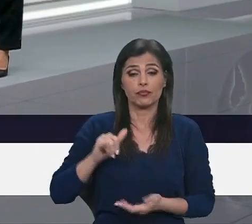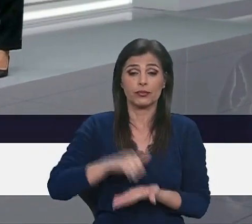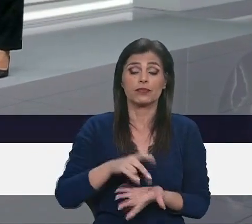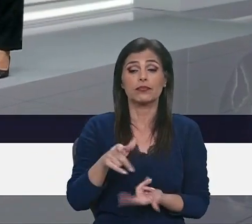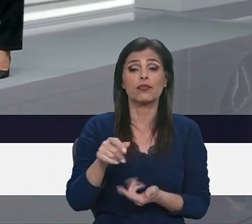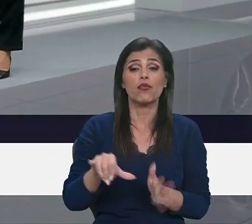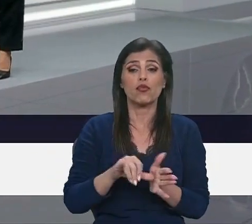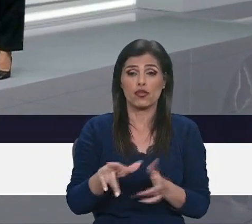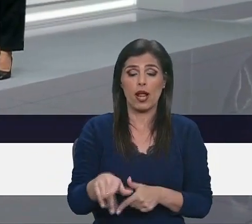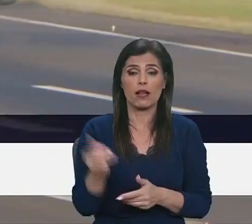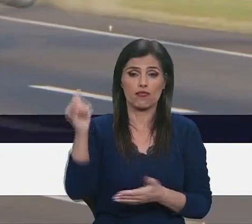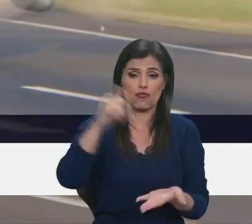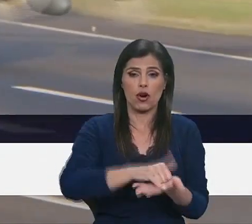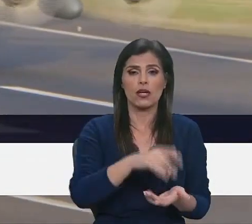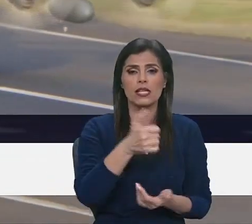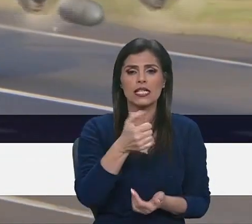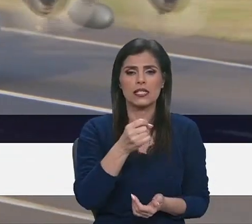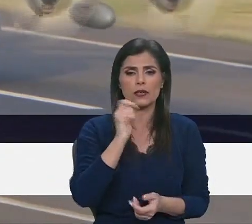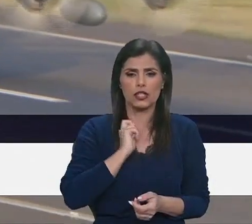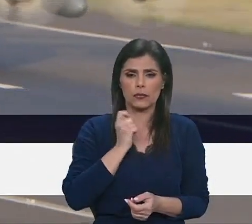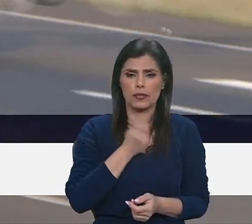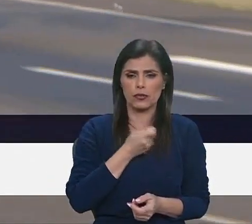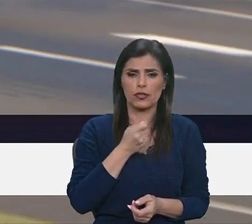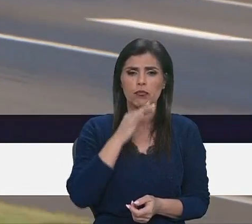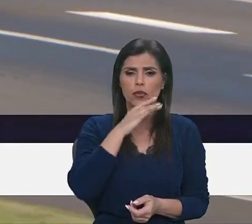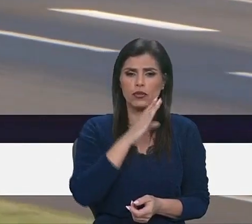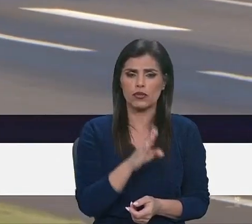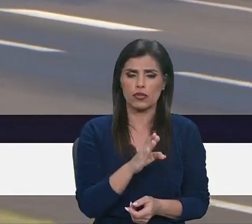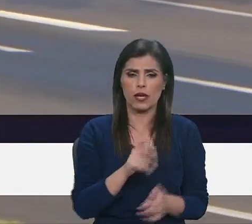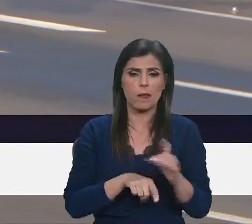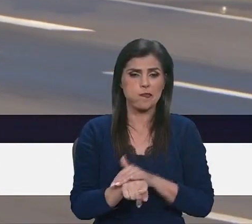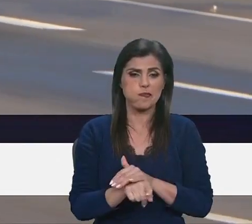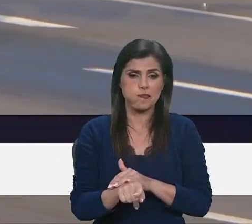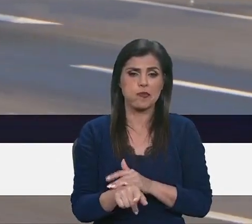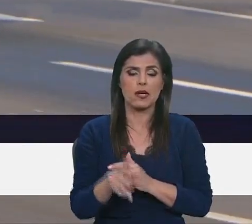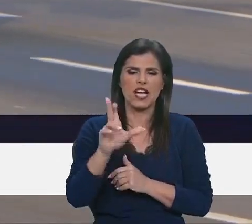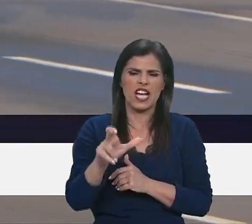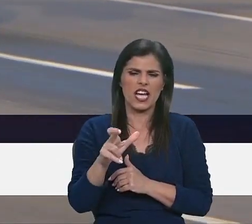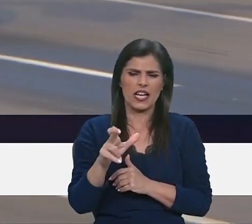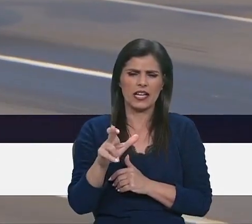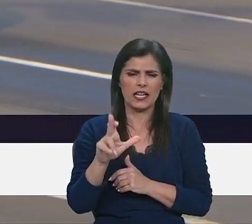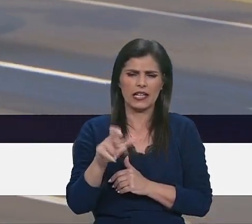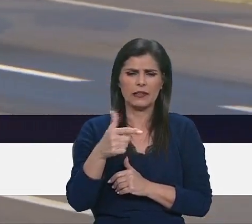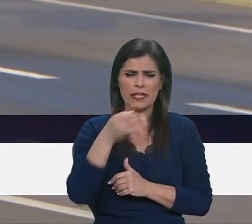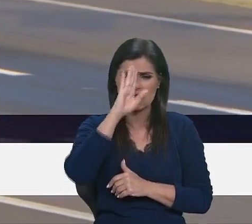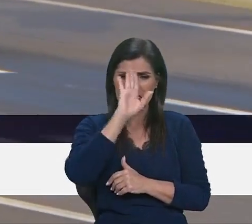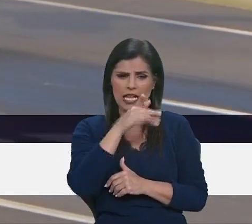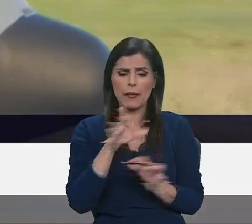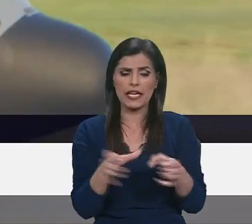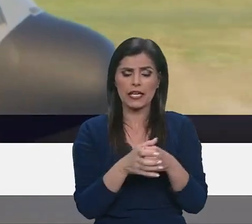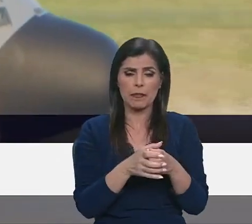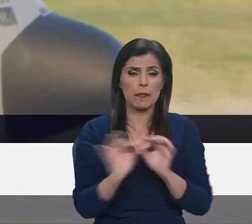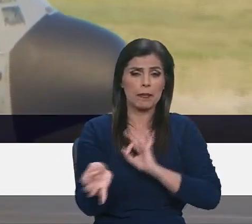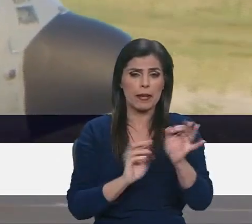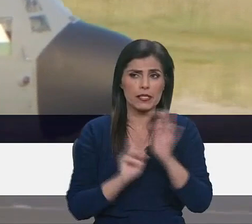Funchal com 50 inspectores da PJ a bordo. RTP sabe que esta equipa se prepara para realizar